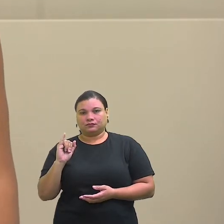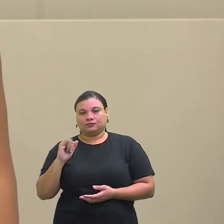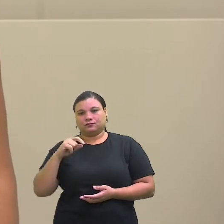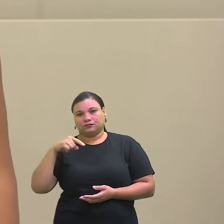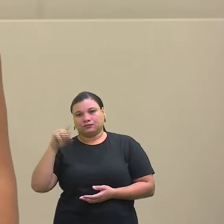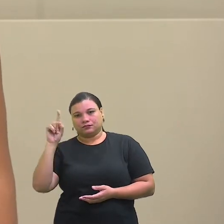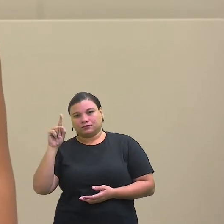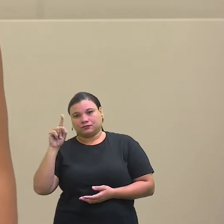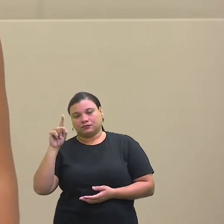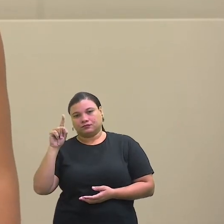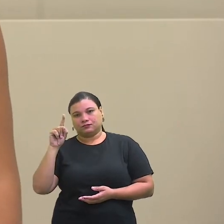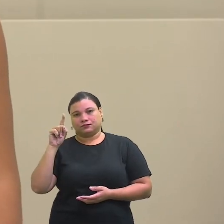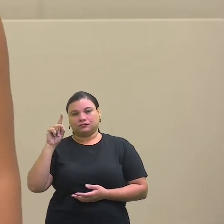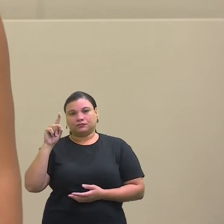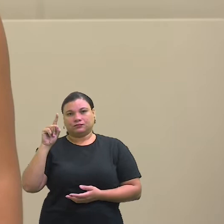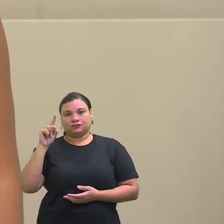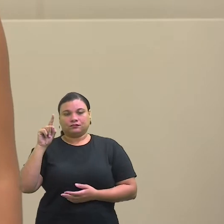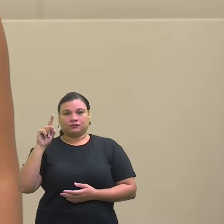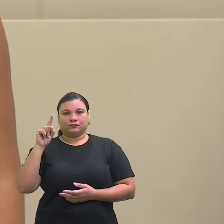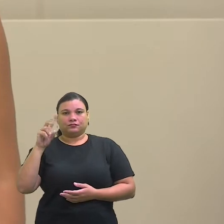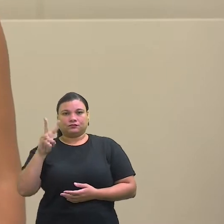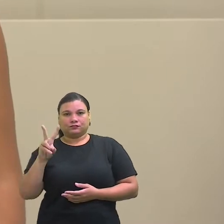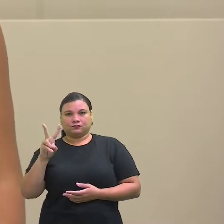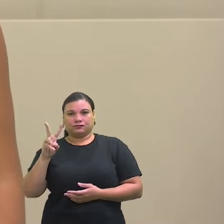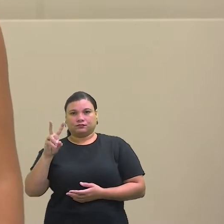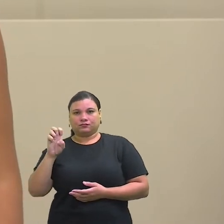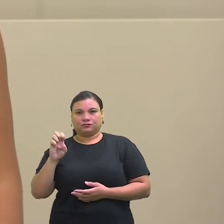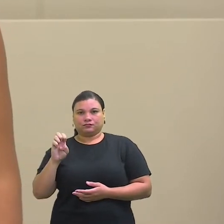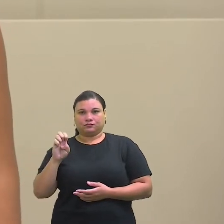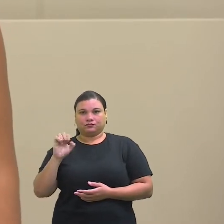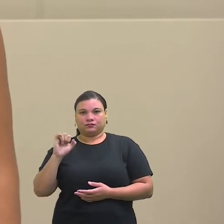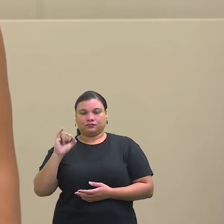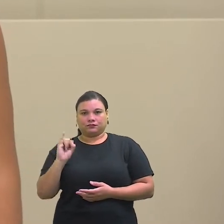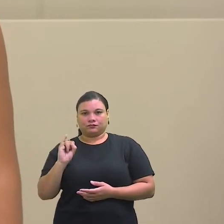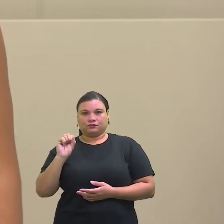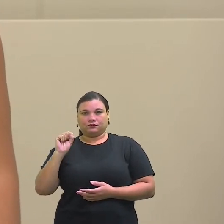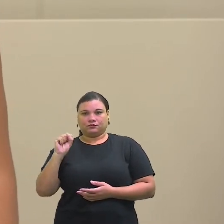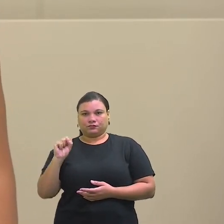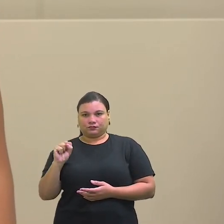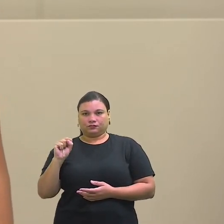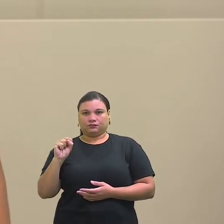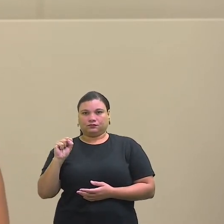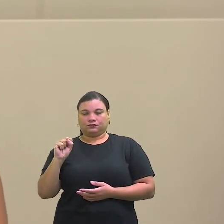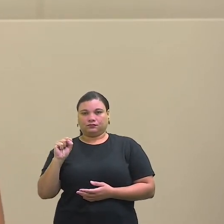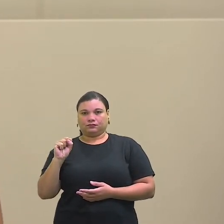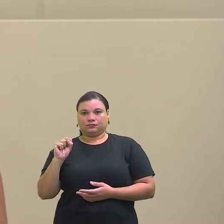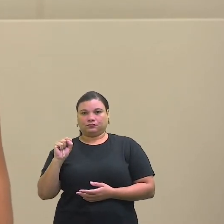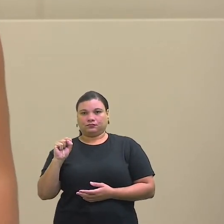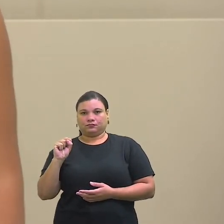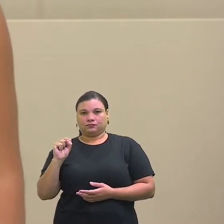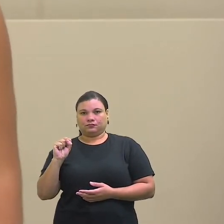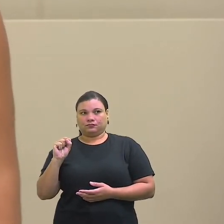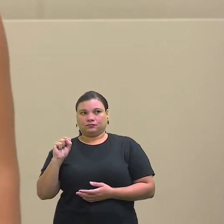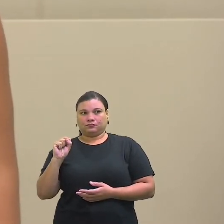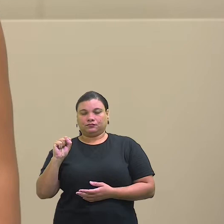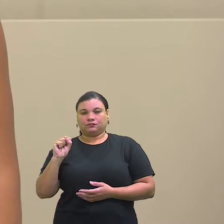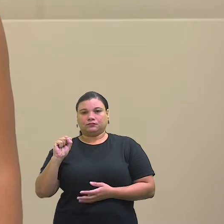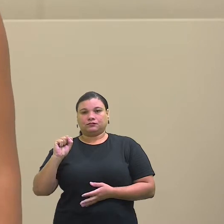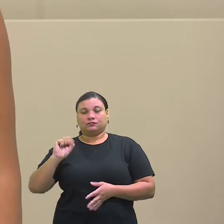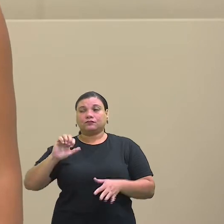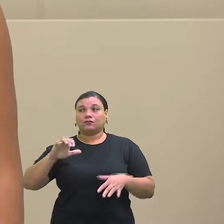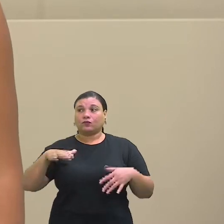acento agudo no I, V E I S. Horríveis. Você tem